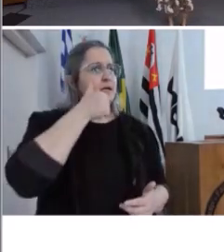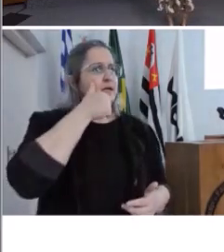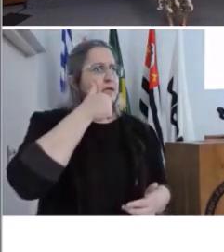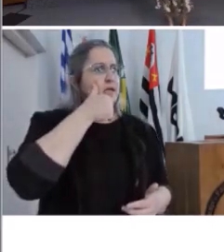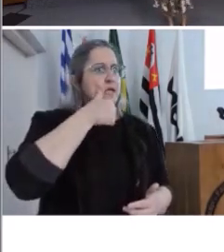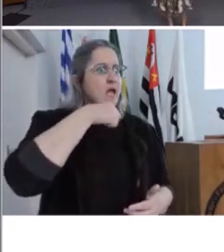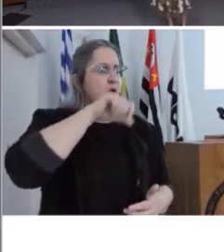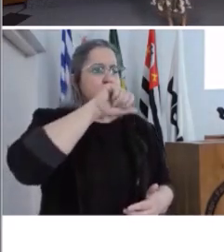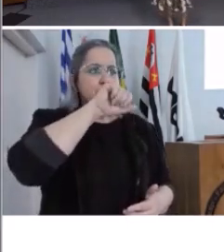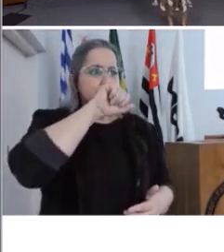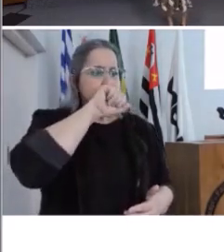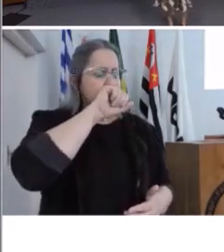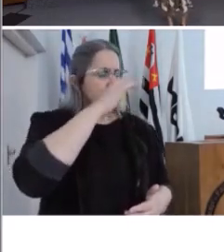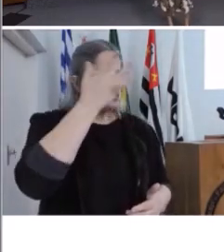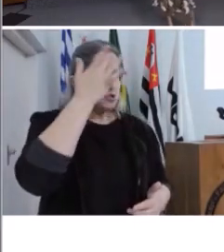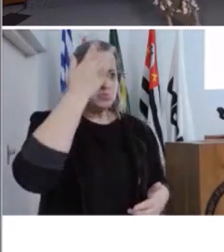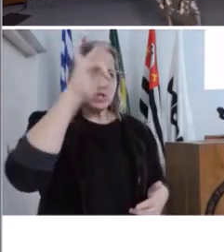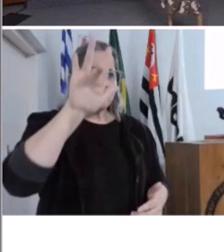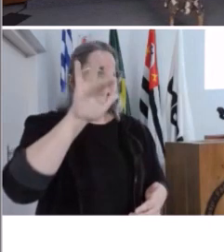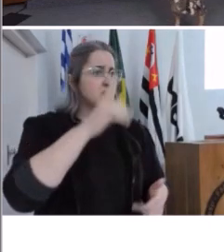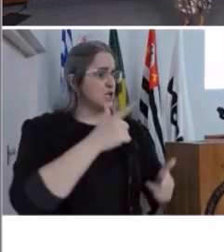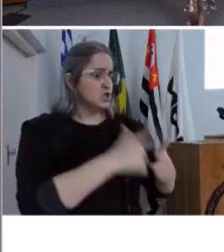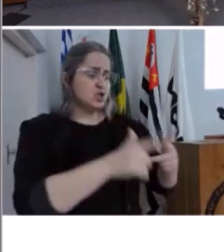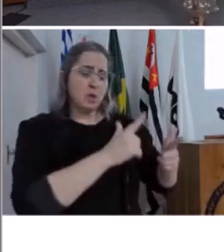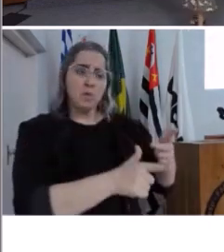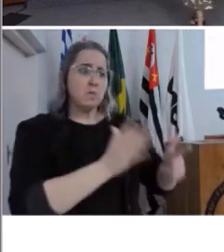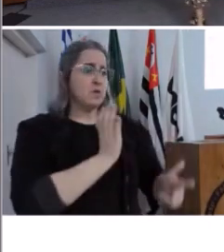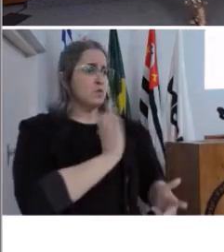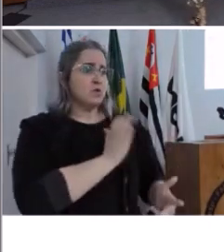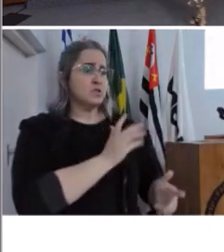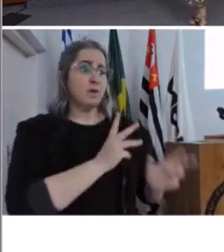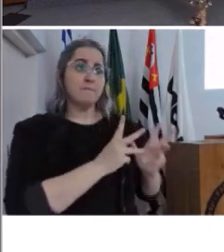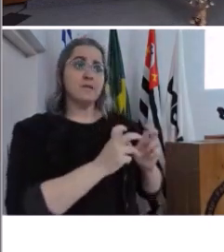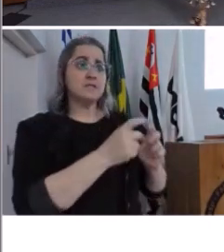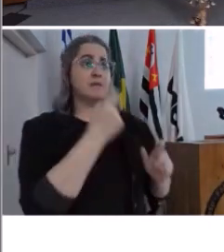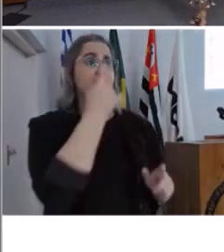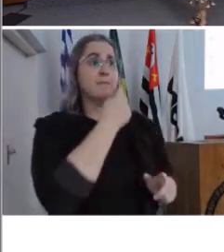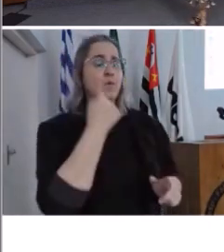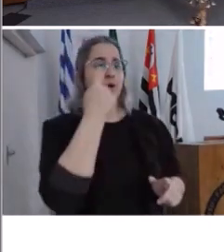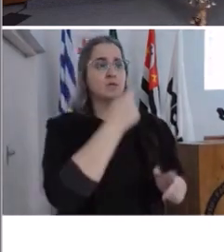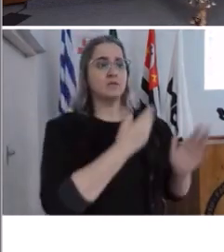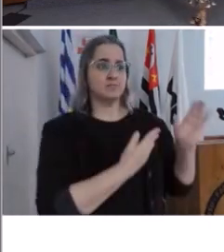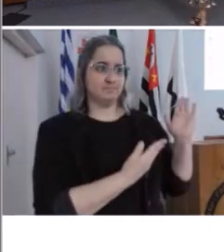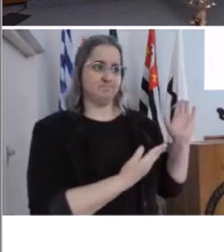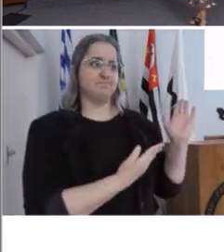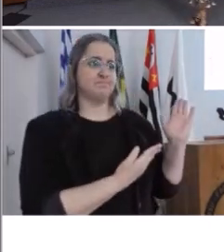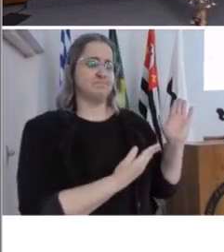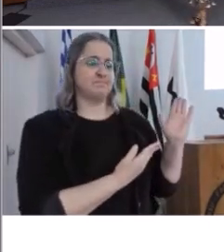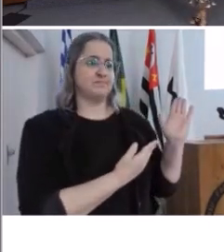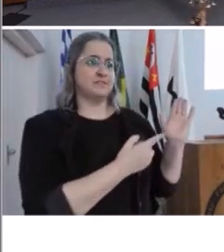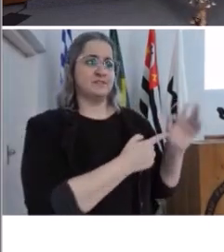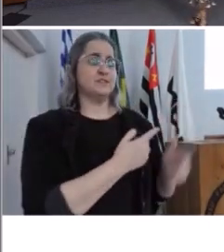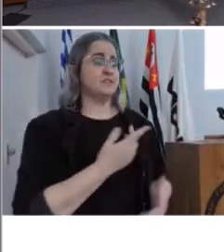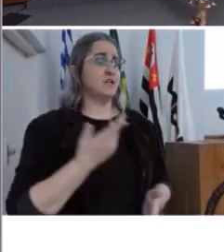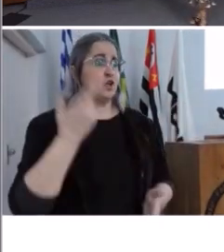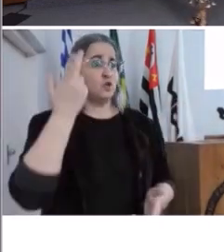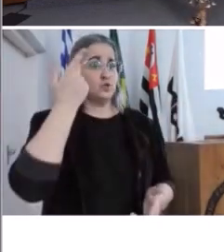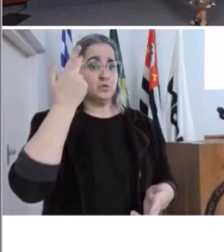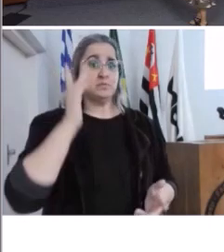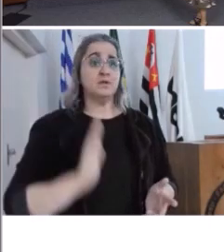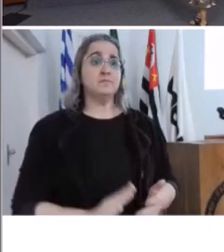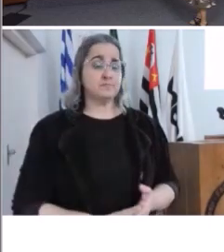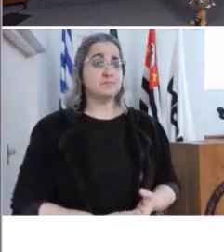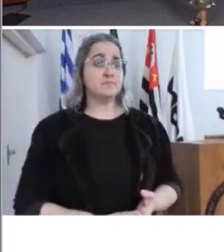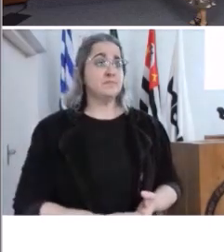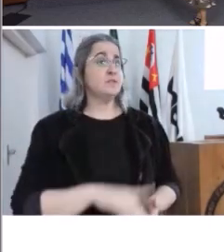tinha essa arritmia cardíaca. Se vocês olharem aqui a cavidade bucal dele, olha, gente, tá vendo isso aqui, ó? Isso aqui é o clássico que a gente chama, né, que o